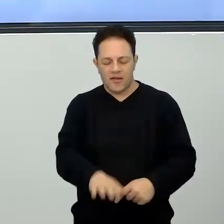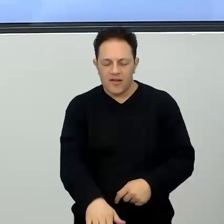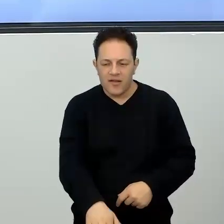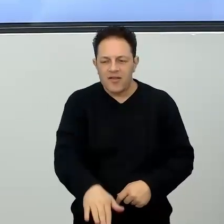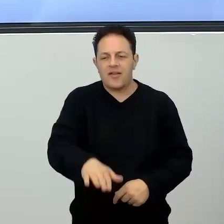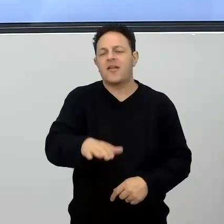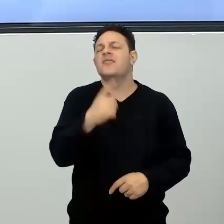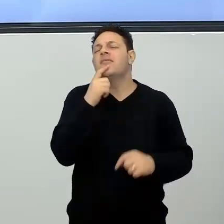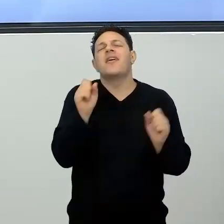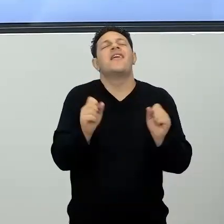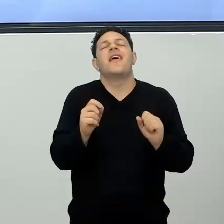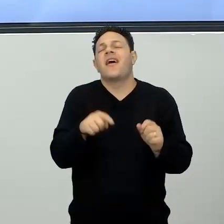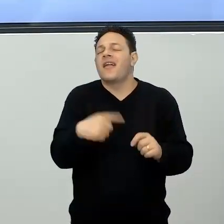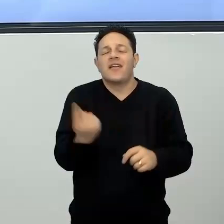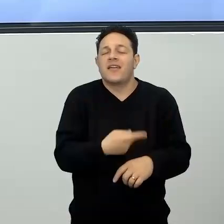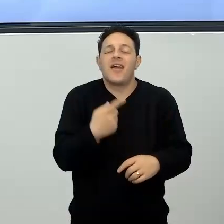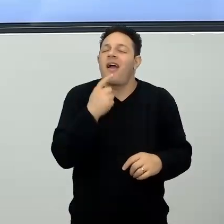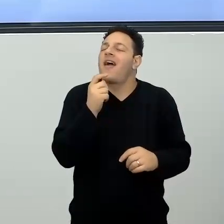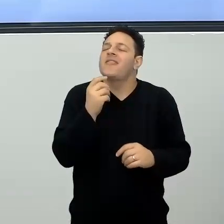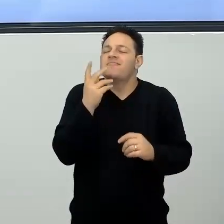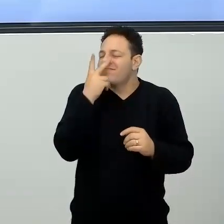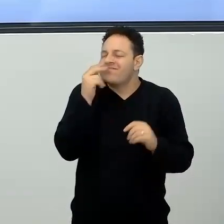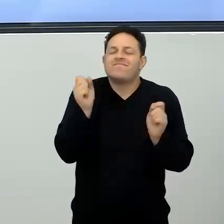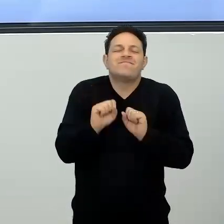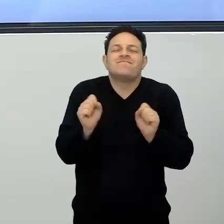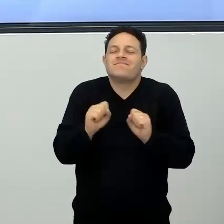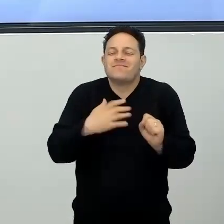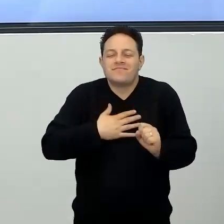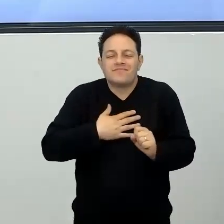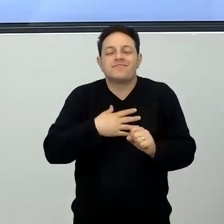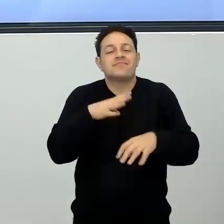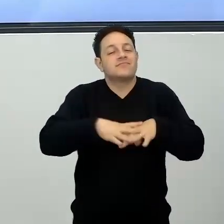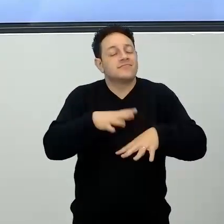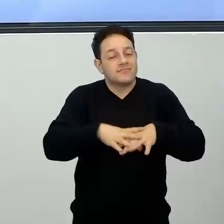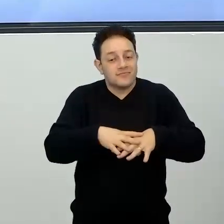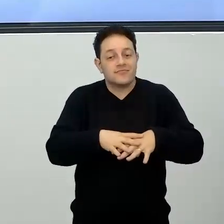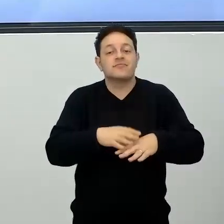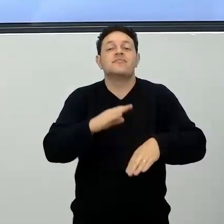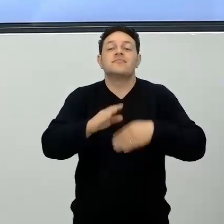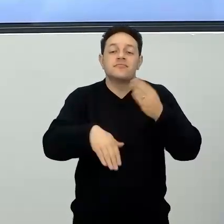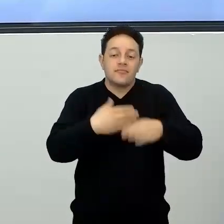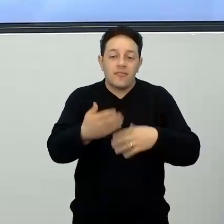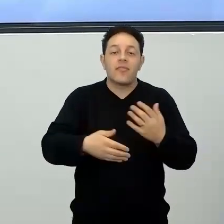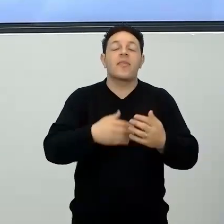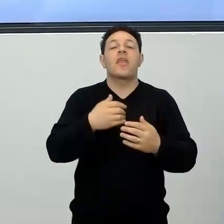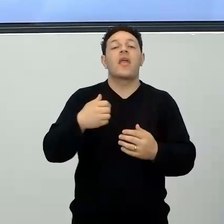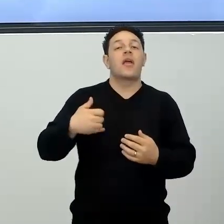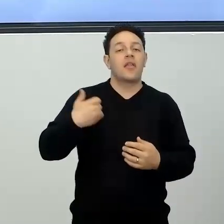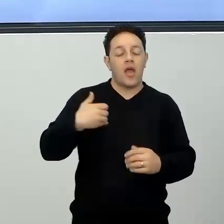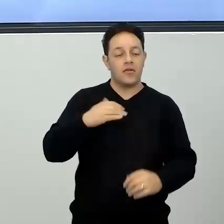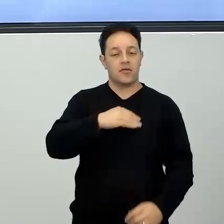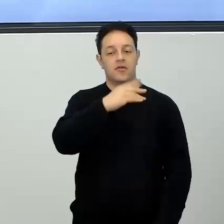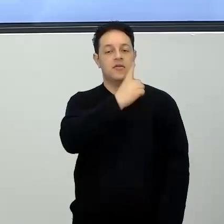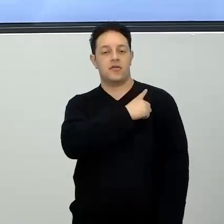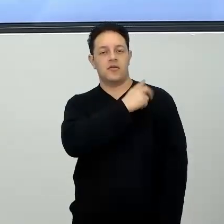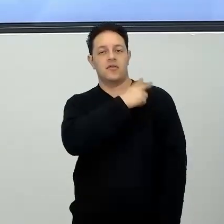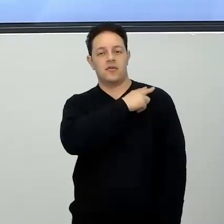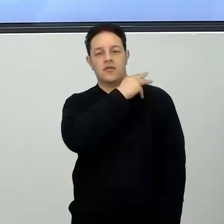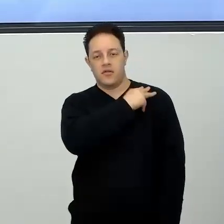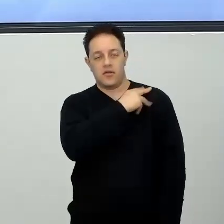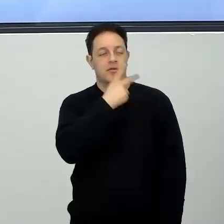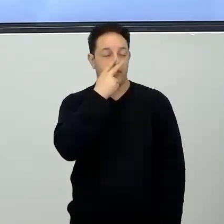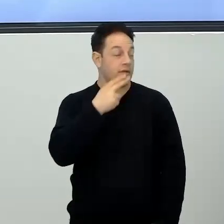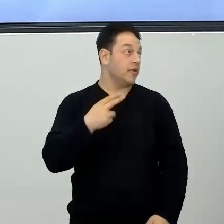adoram matemática, eu percebo que eles gostam muito de matemática. Lá nos anos finais que eles passam a ter uma resistência, mas